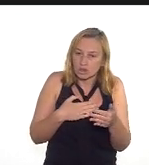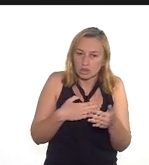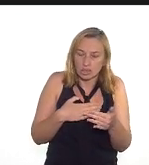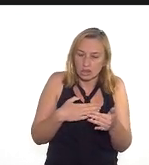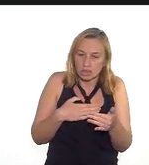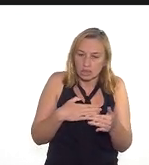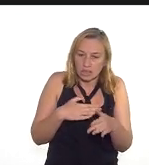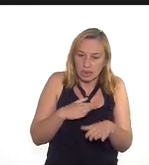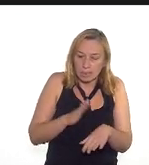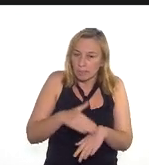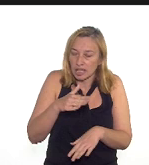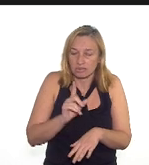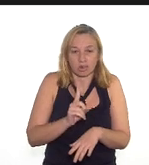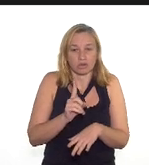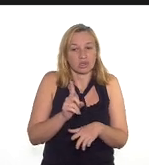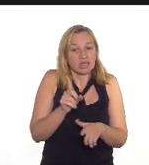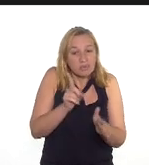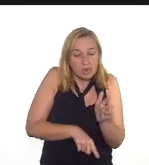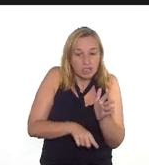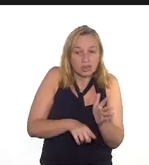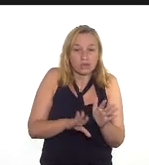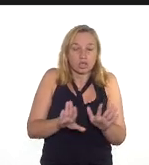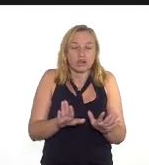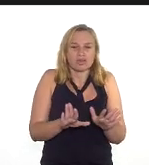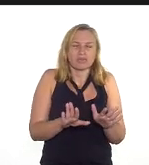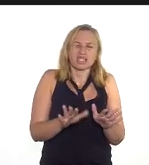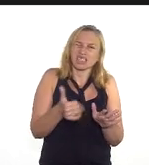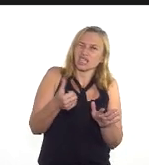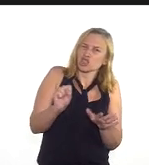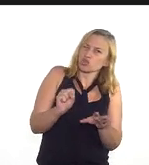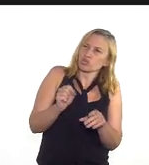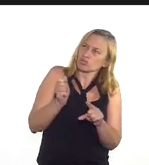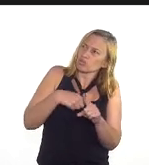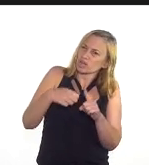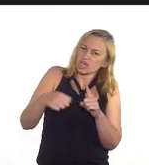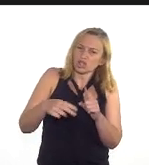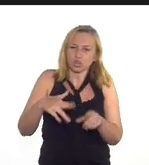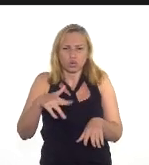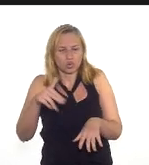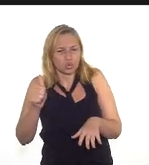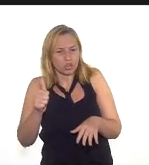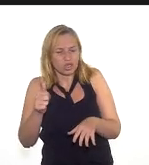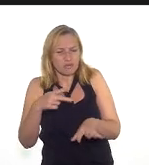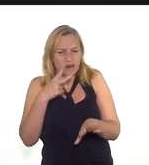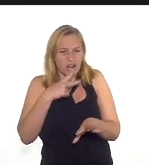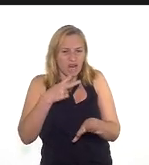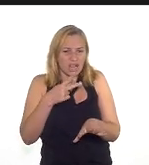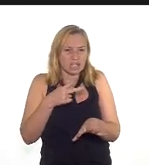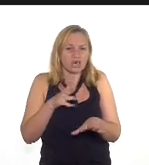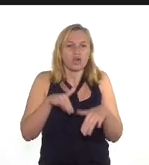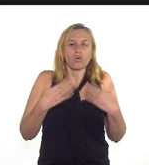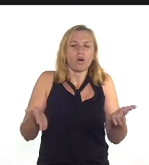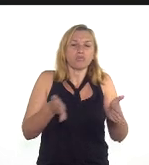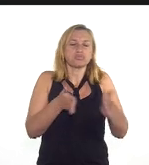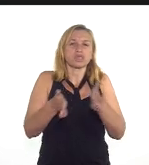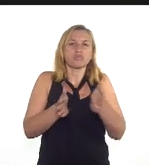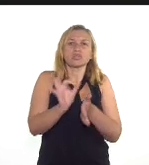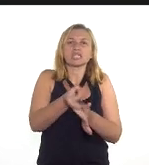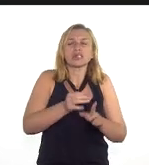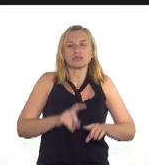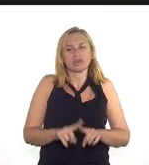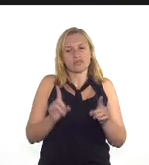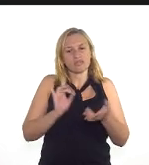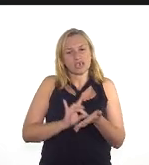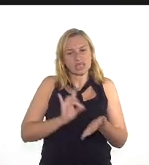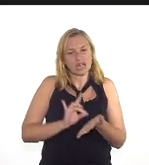mínimo, convencionais, hoje, estão tomando 18 meses. E nunca tinha sido acordado, né, assim, qual seria o prazo. Na verdade,